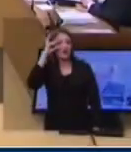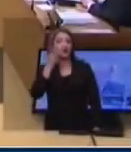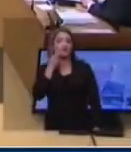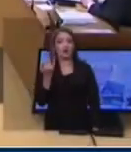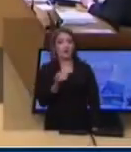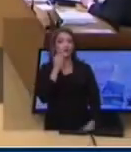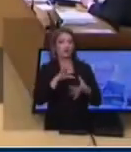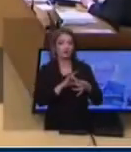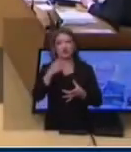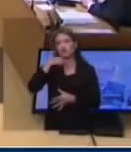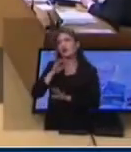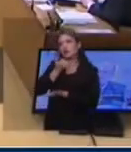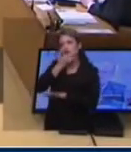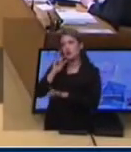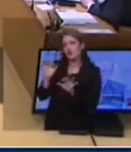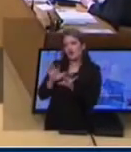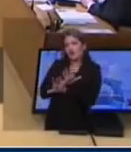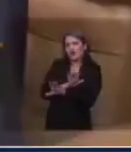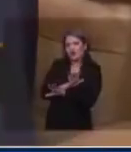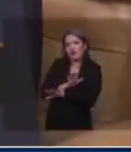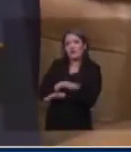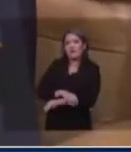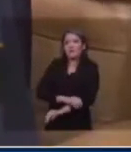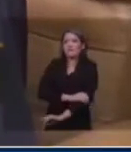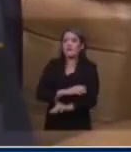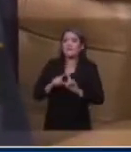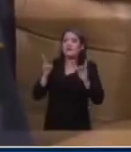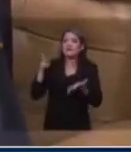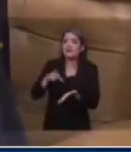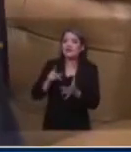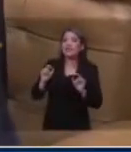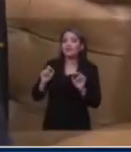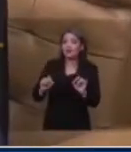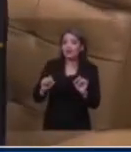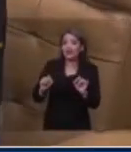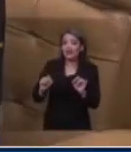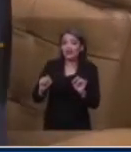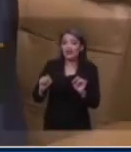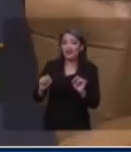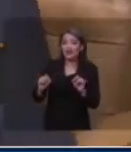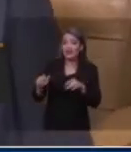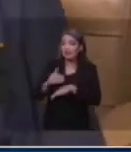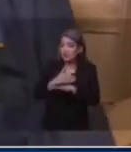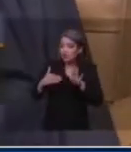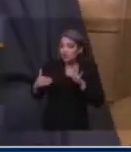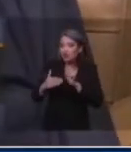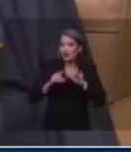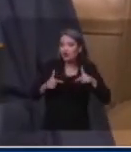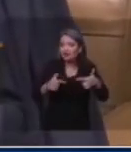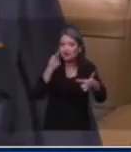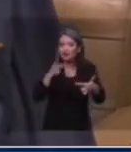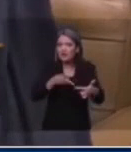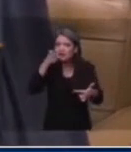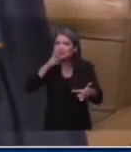começou a colocar dúvidas. Quem estava ali em julgamento é um réu por invadir os prédios públicos, as sedes dos poderes da República. E ele